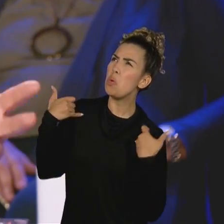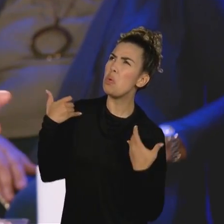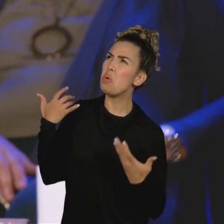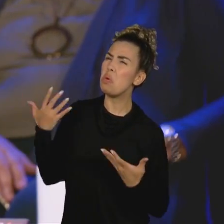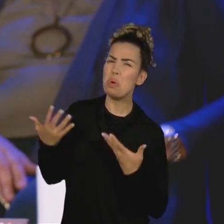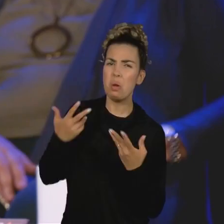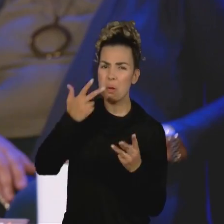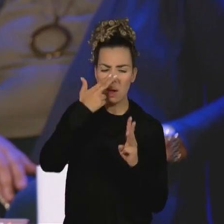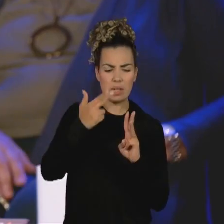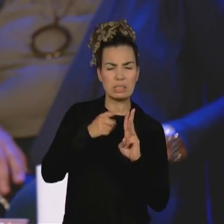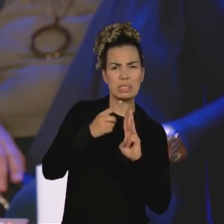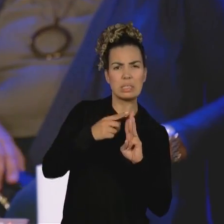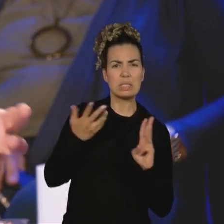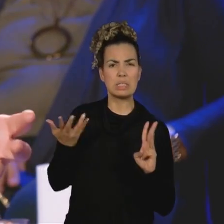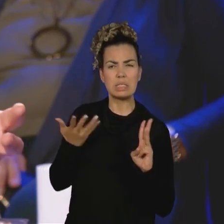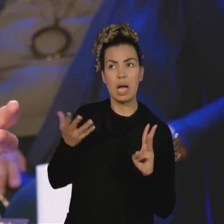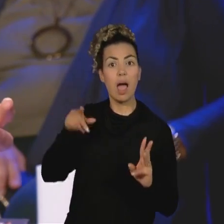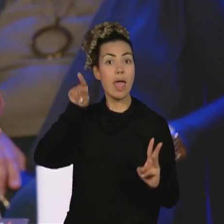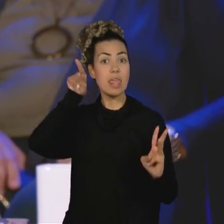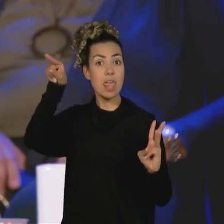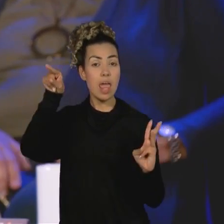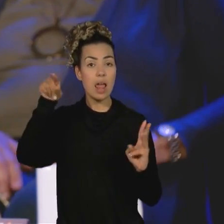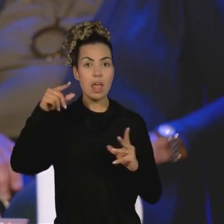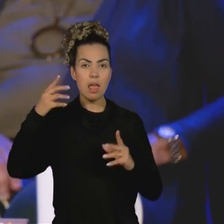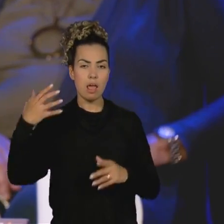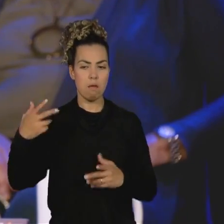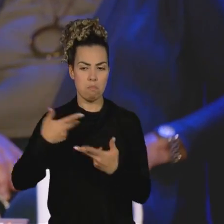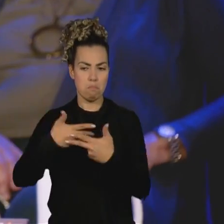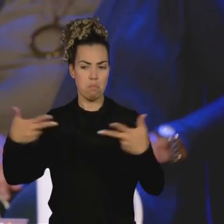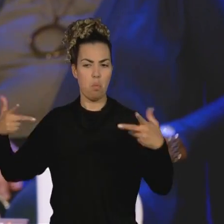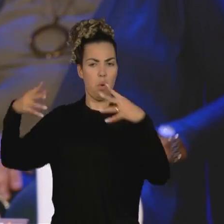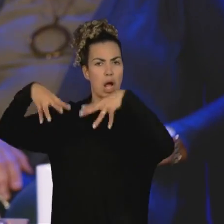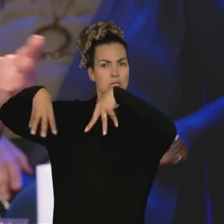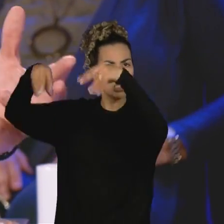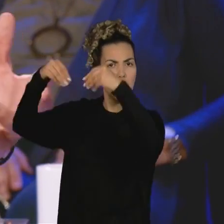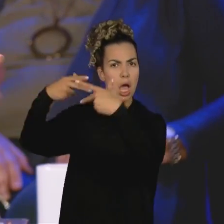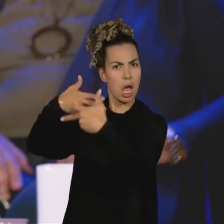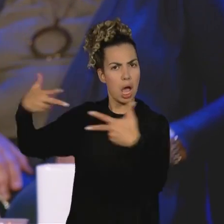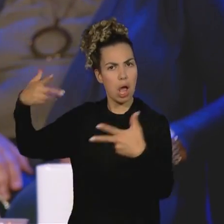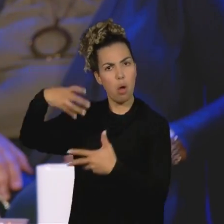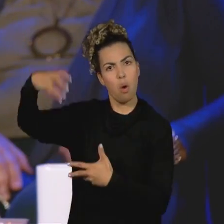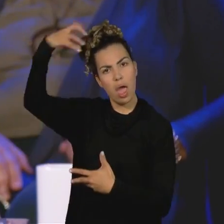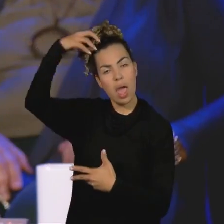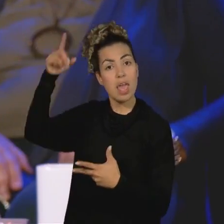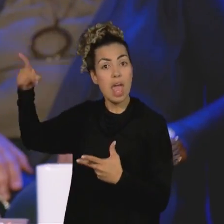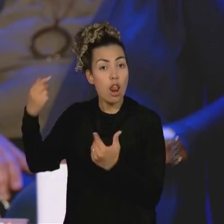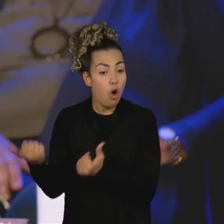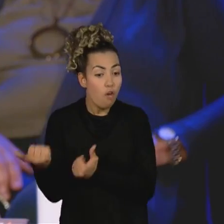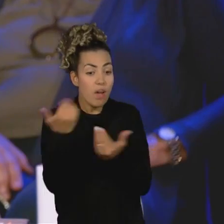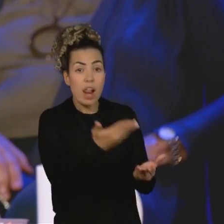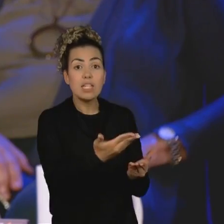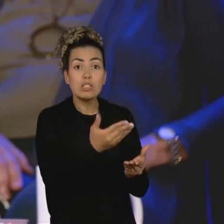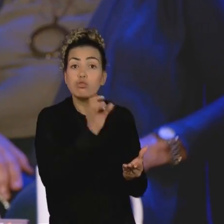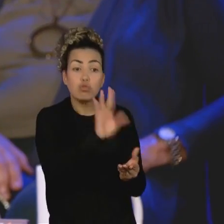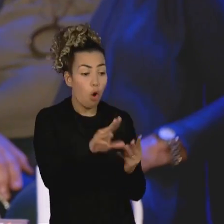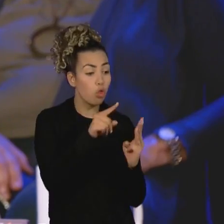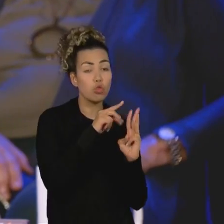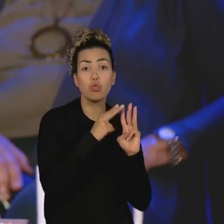aí tem uma coisa incrível, que é o bobo com o Shakespeare, com o Rei Lear, a conversa deles,